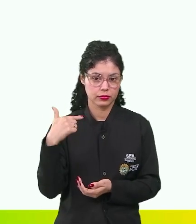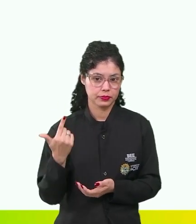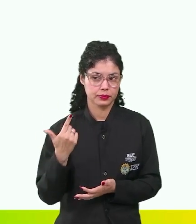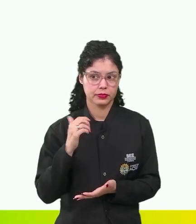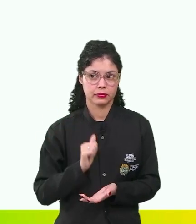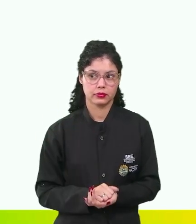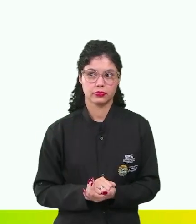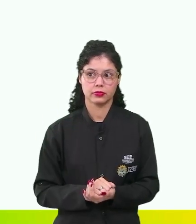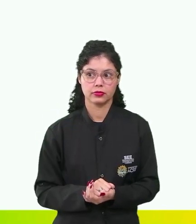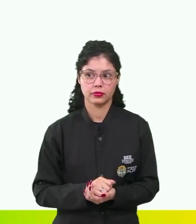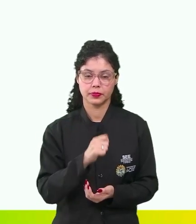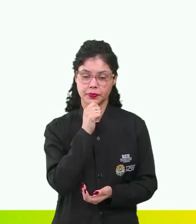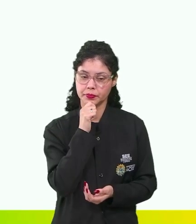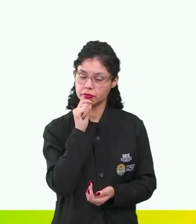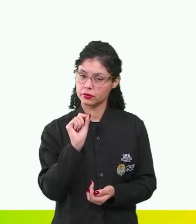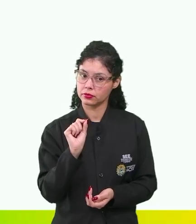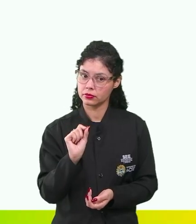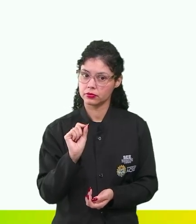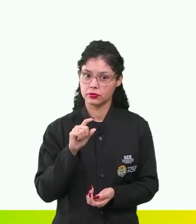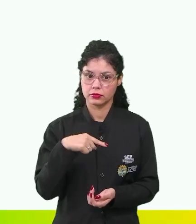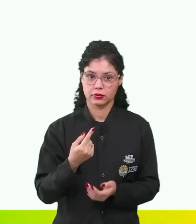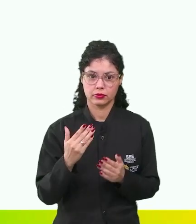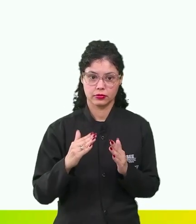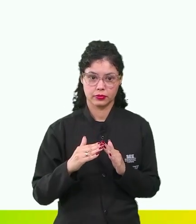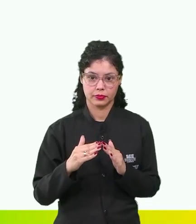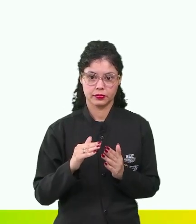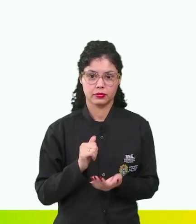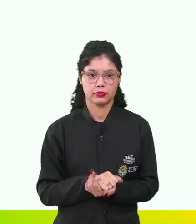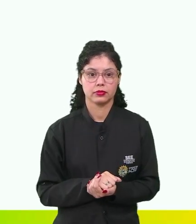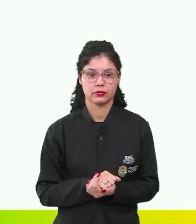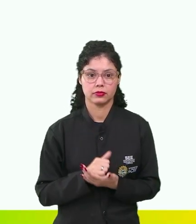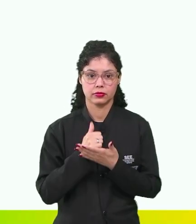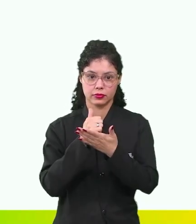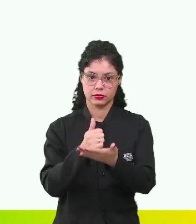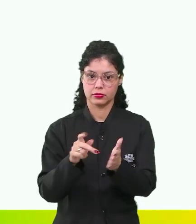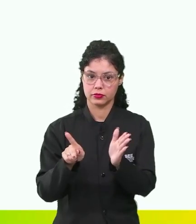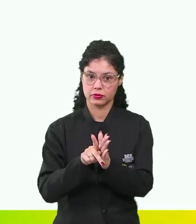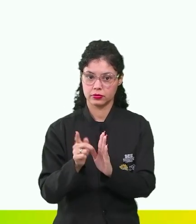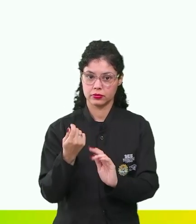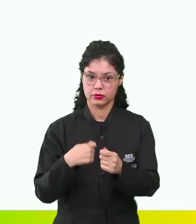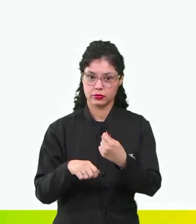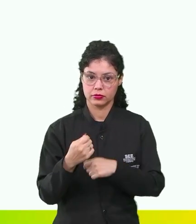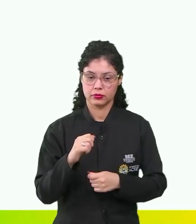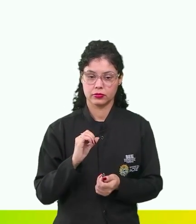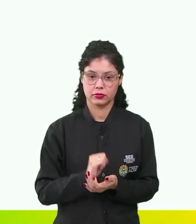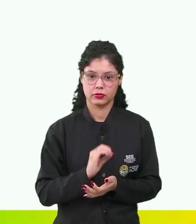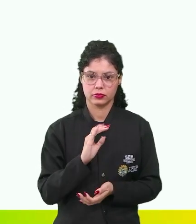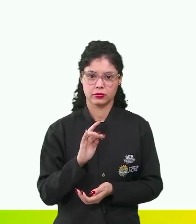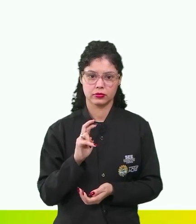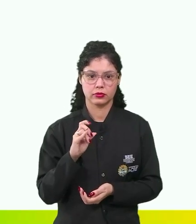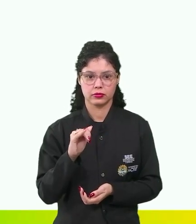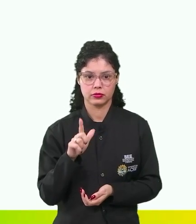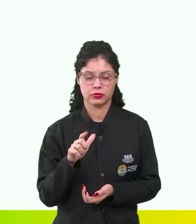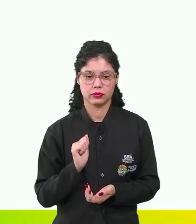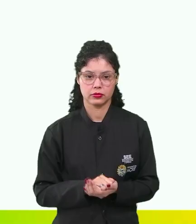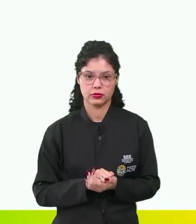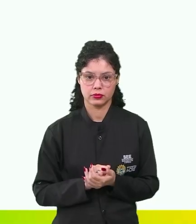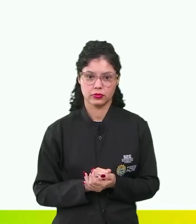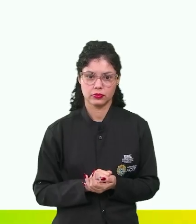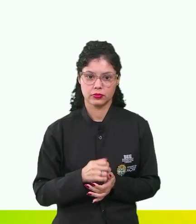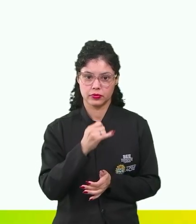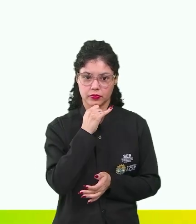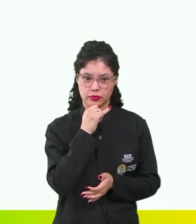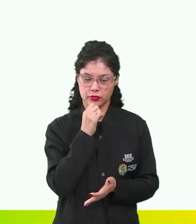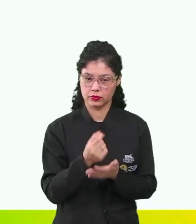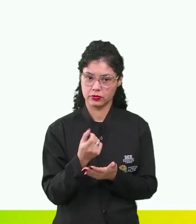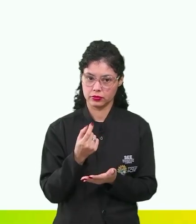outros, inclusive com aquilo que está sobrando lá na tua casa. Apoie a economia circular. Dê bom exemplo de